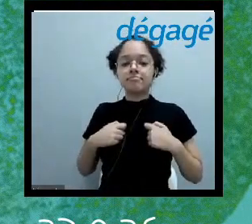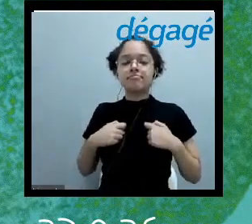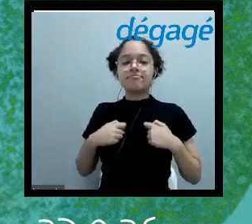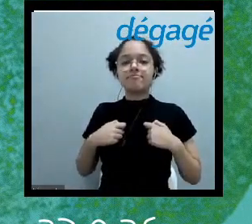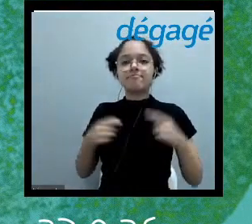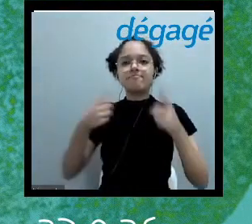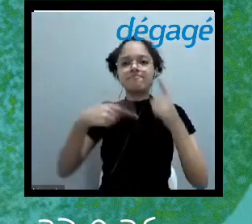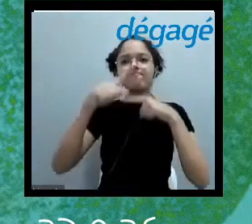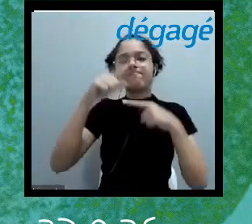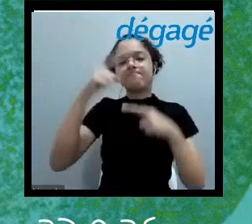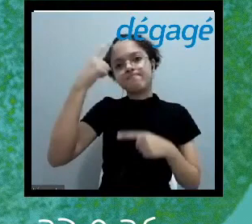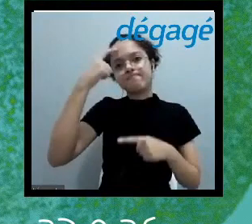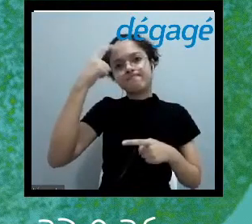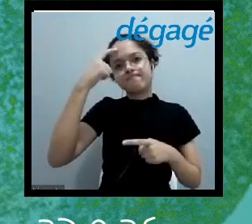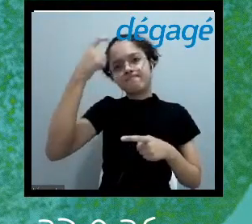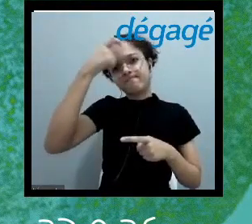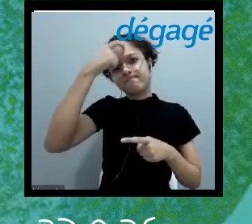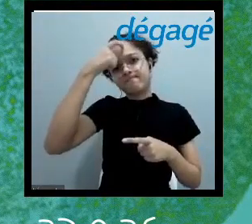intervenções, e a música